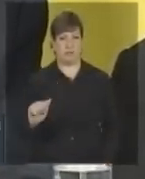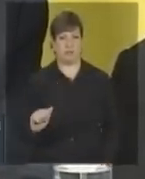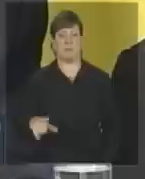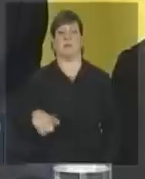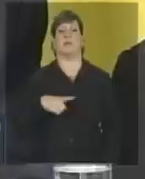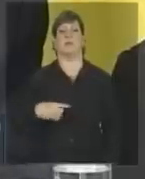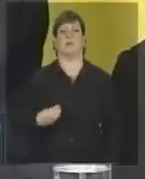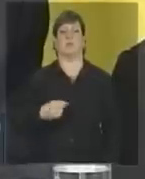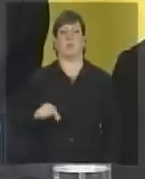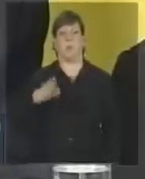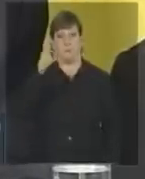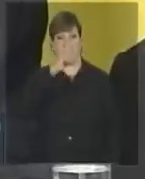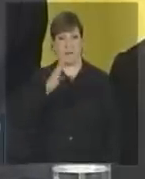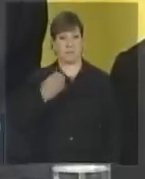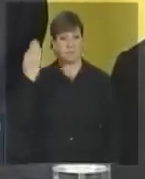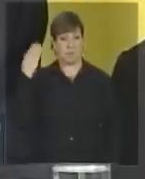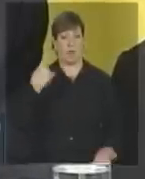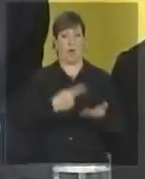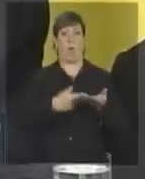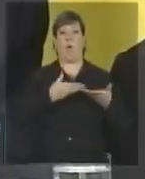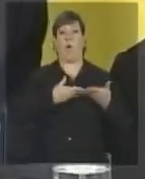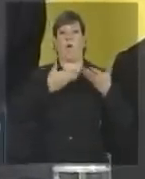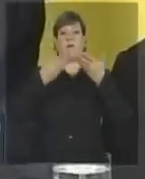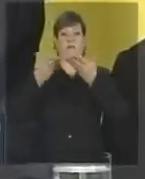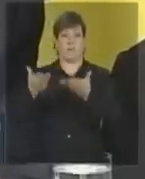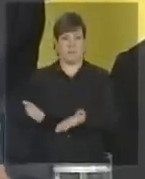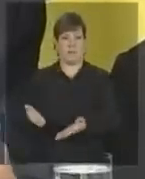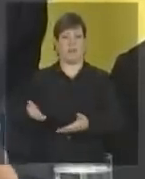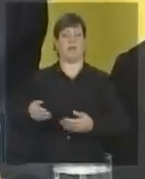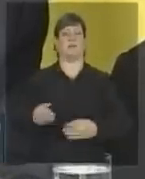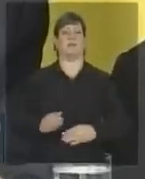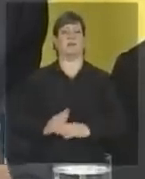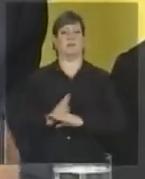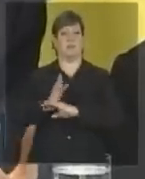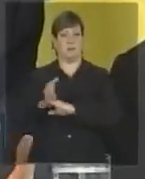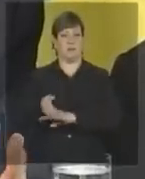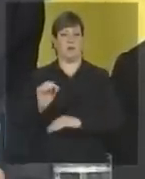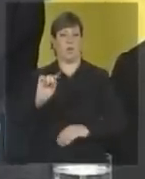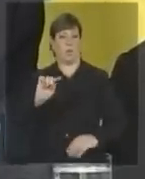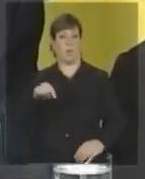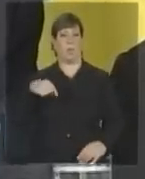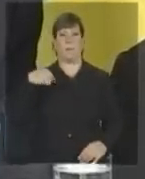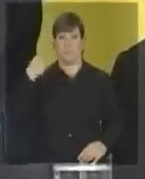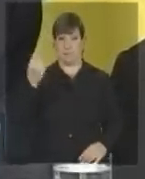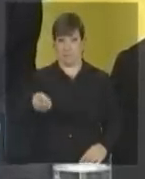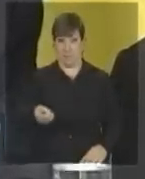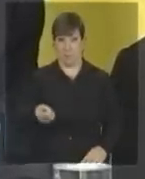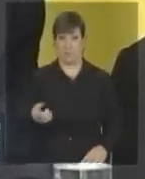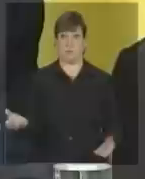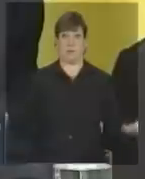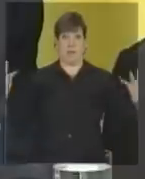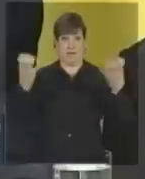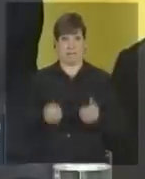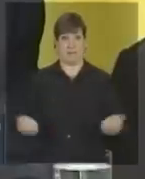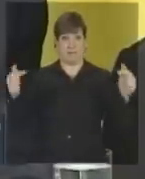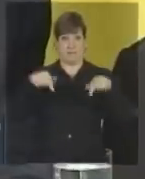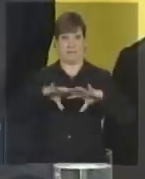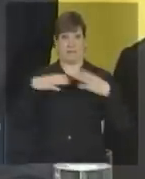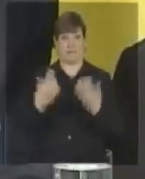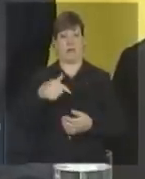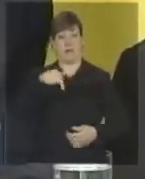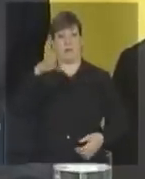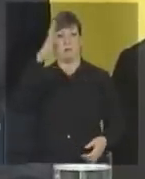ocasião em que o Brasil foi convidado pela Transparência a ser o próximo anfitrião do evento,